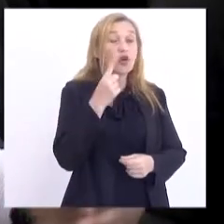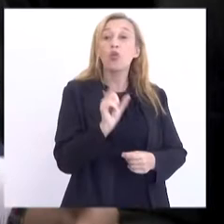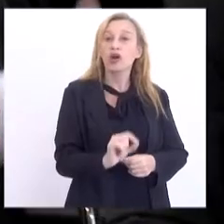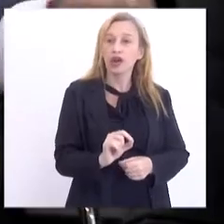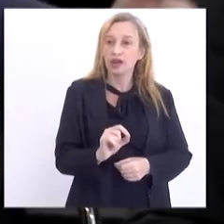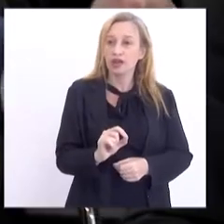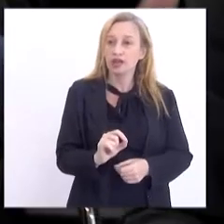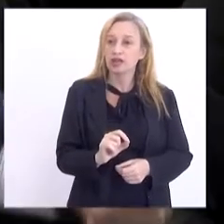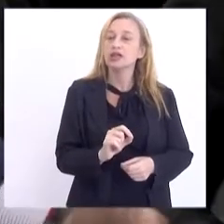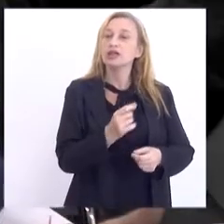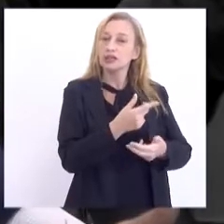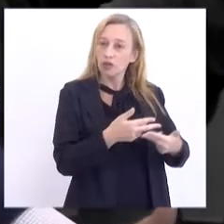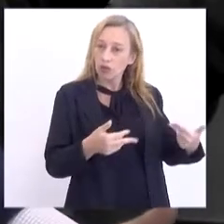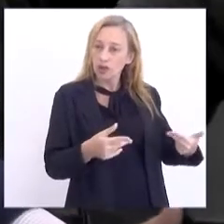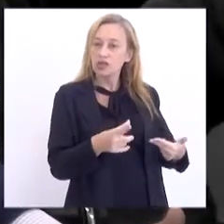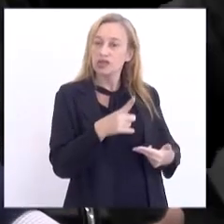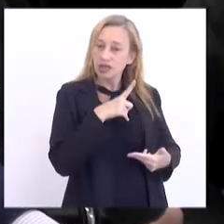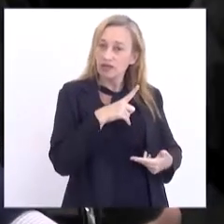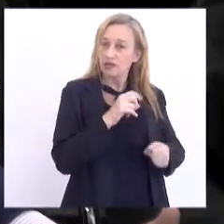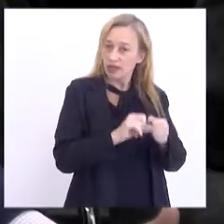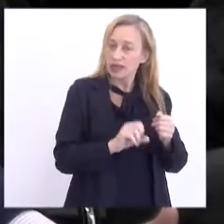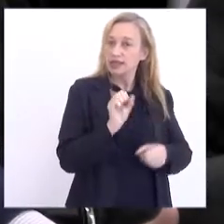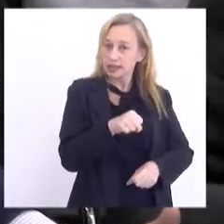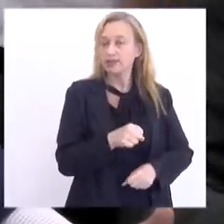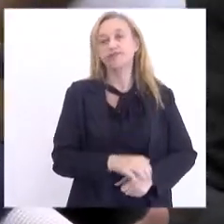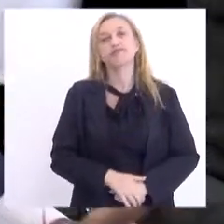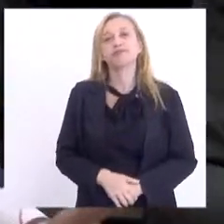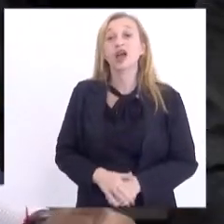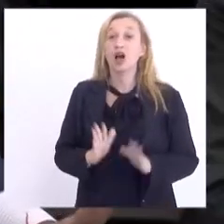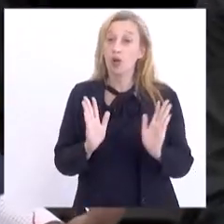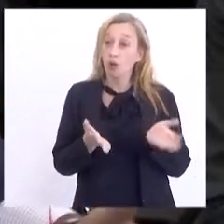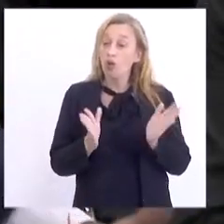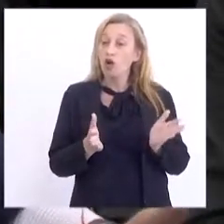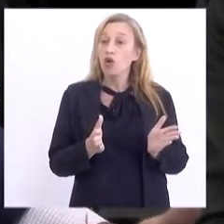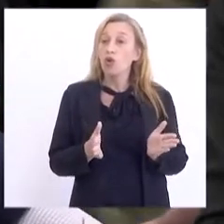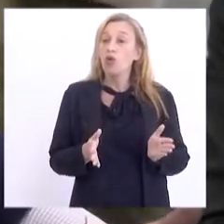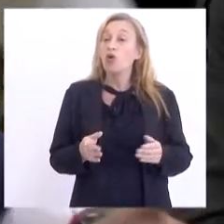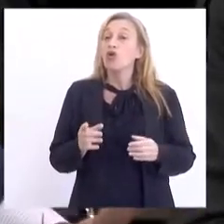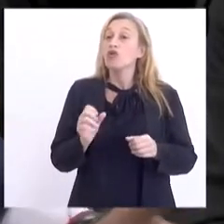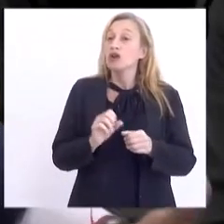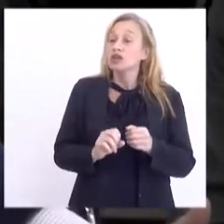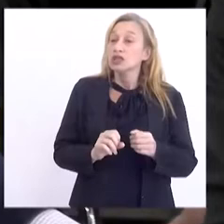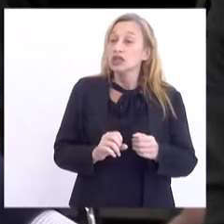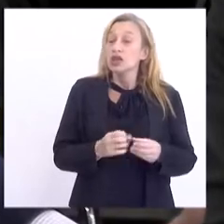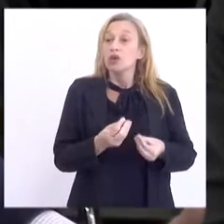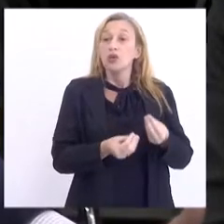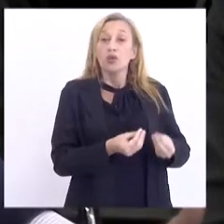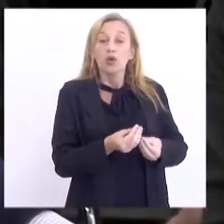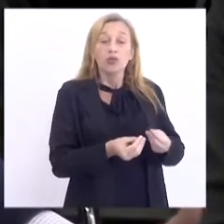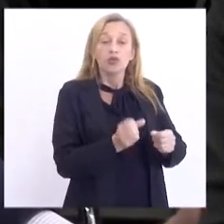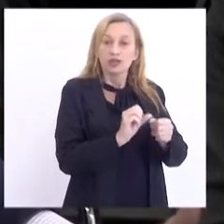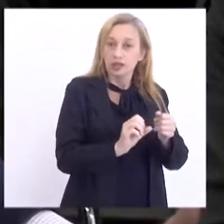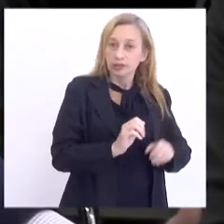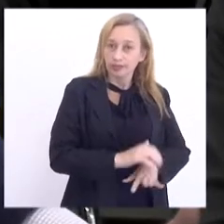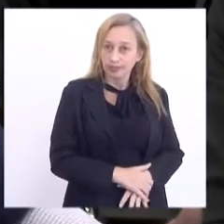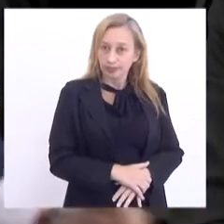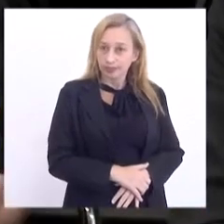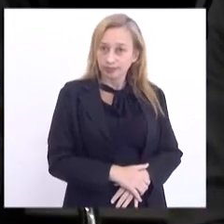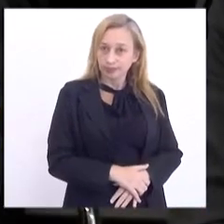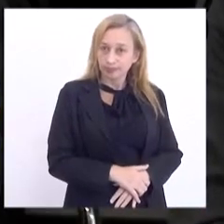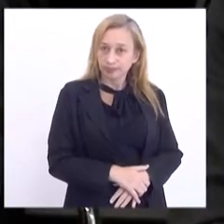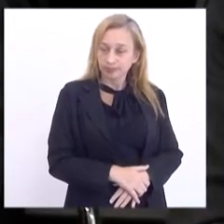seguinte temos coisas a fazer sim agora o que que deu para fazer como nós fizemos bom